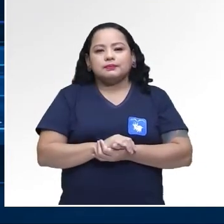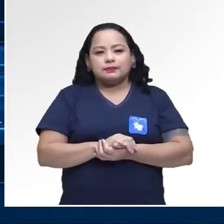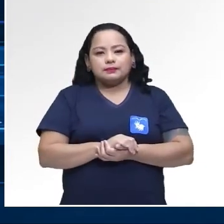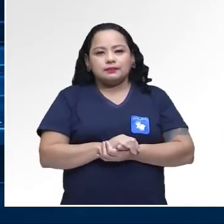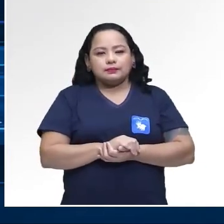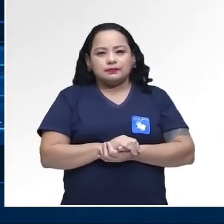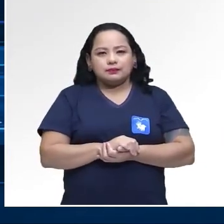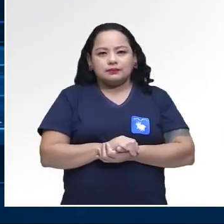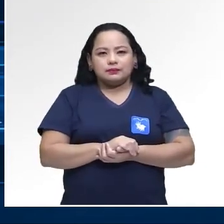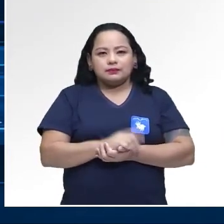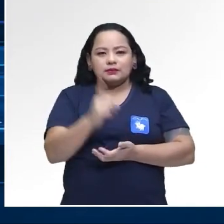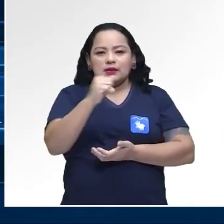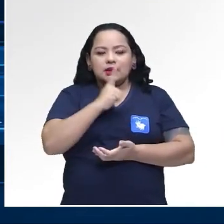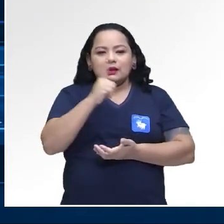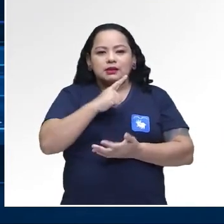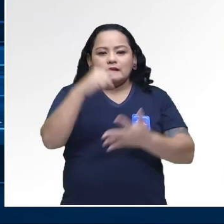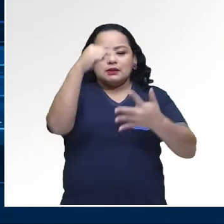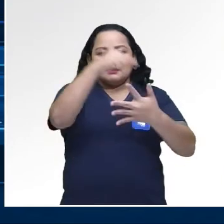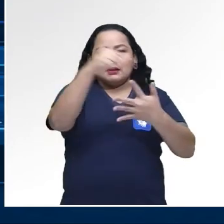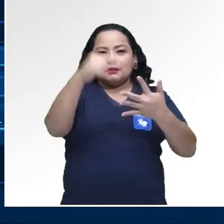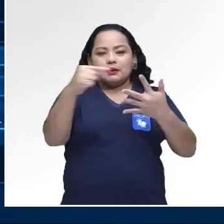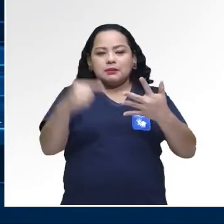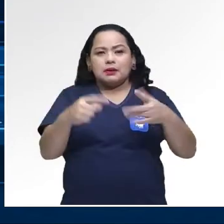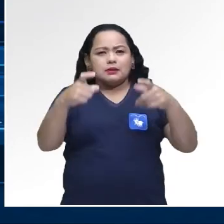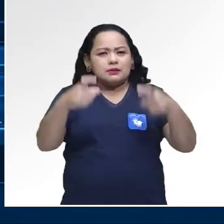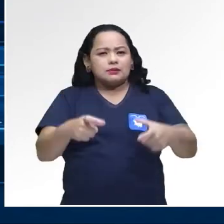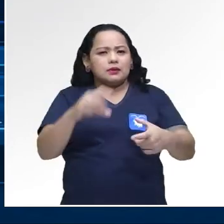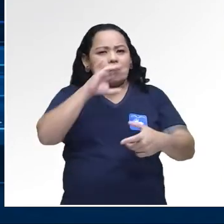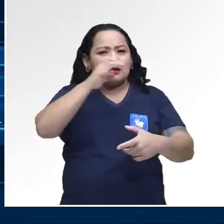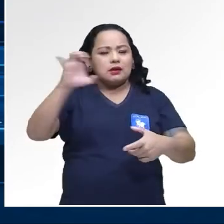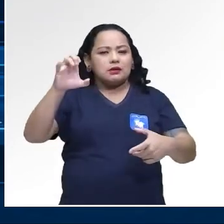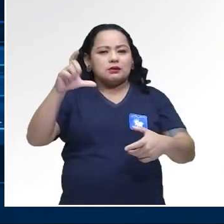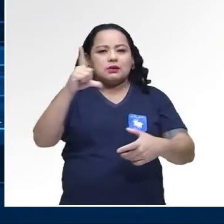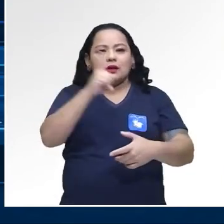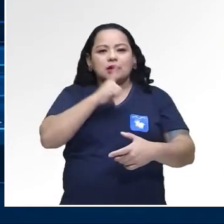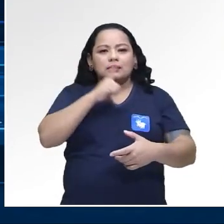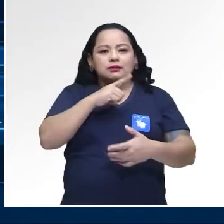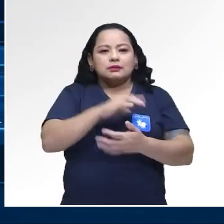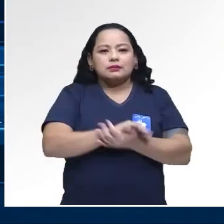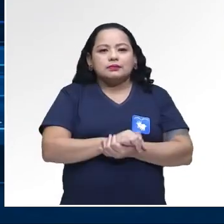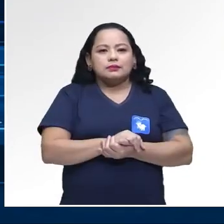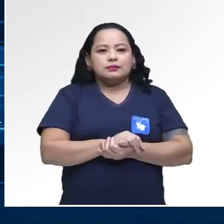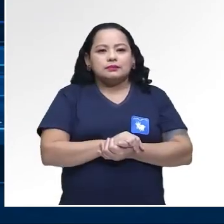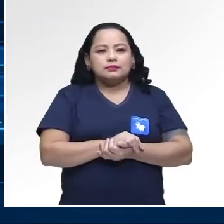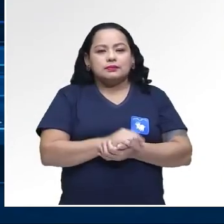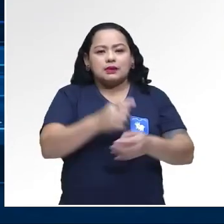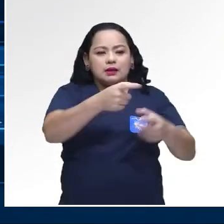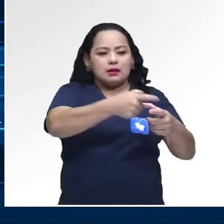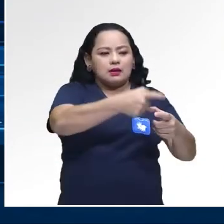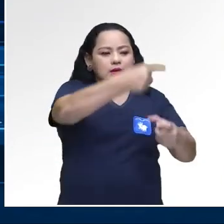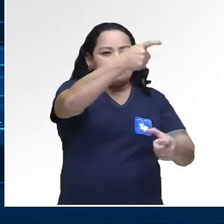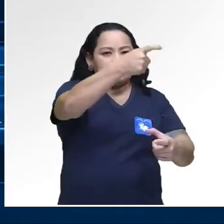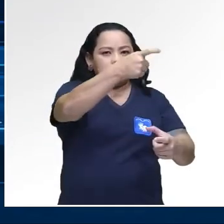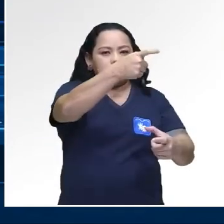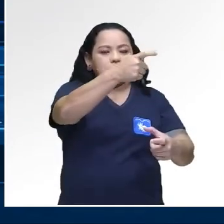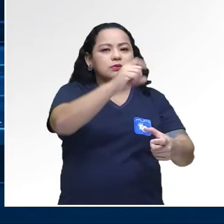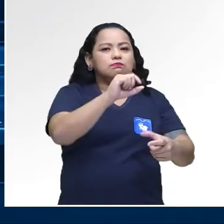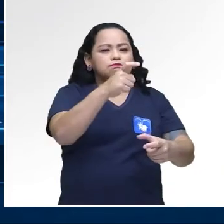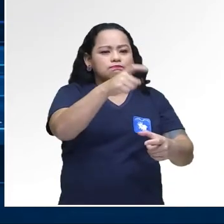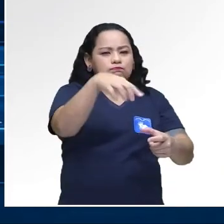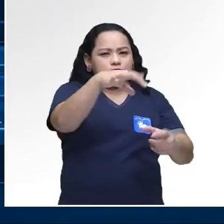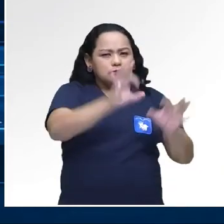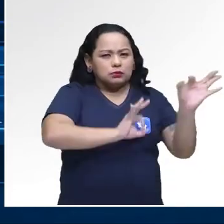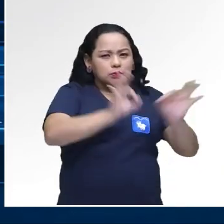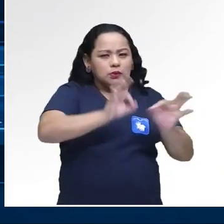a gente tem aqui esses componentes da usina. Né? A gente tem aqui ó, as torres, né, onde acontece o processo